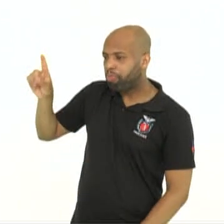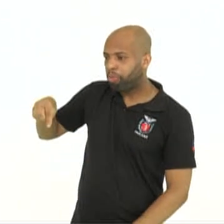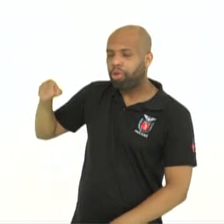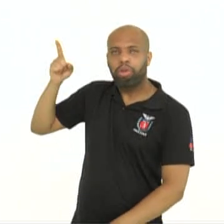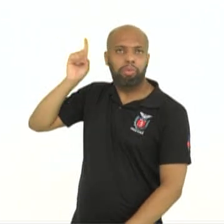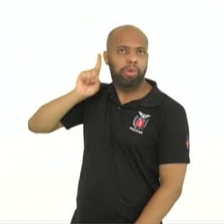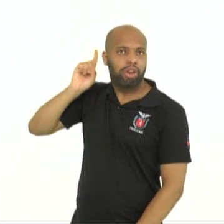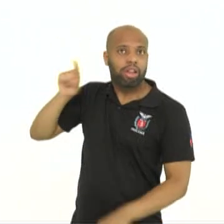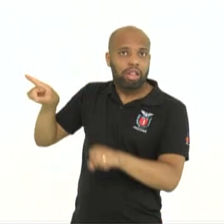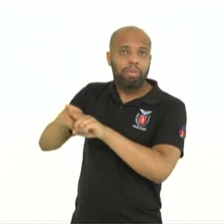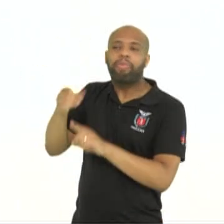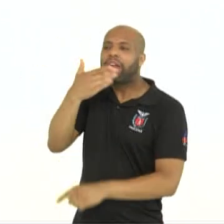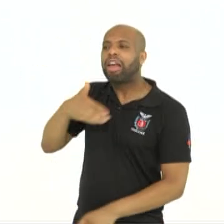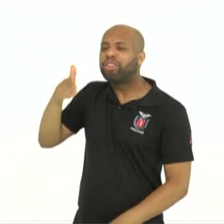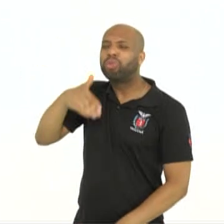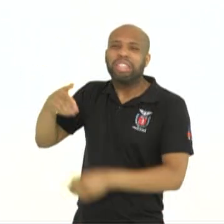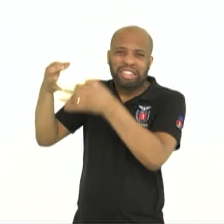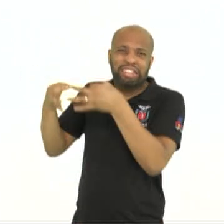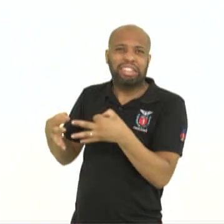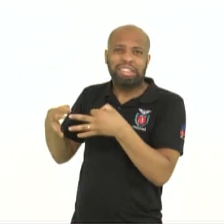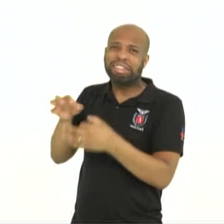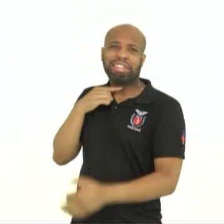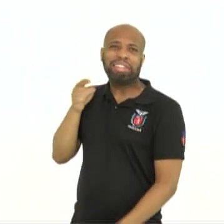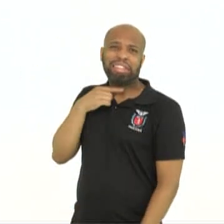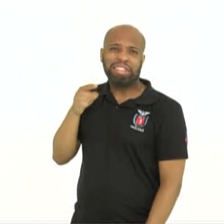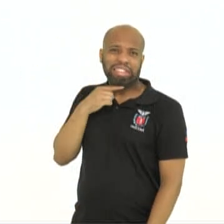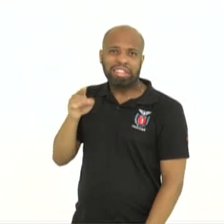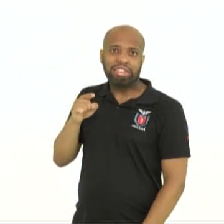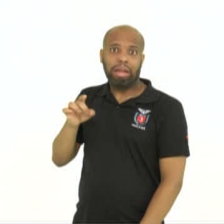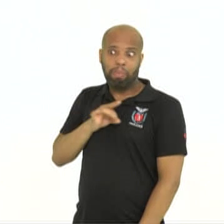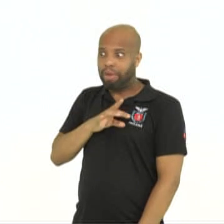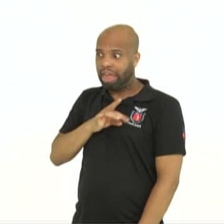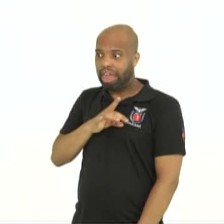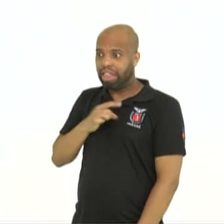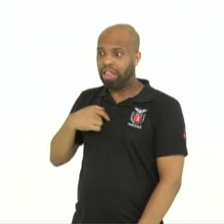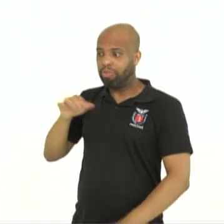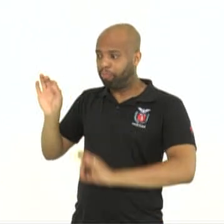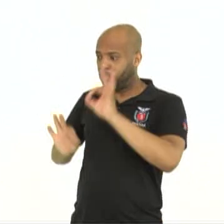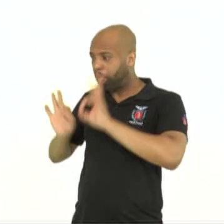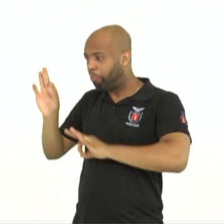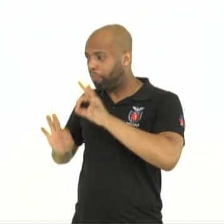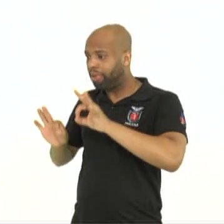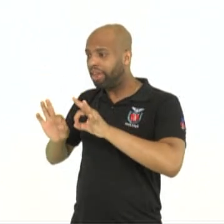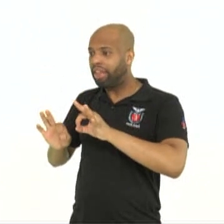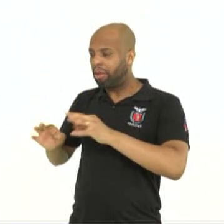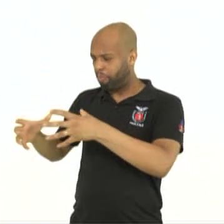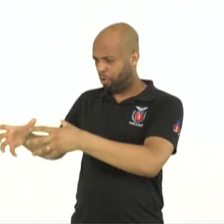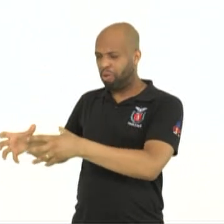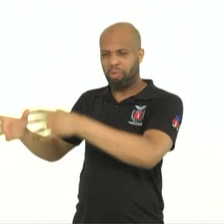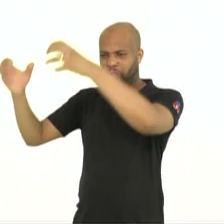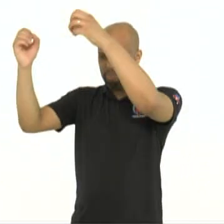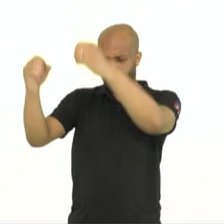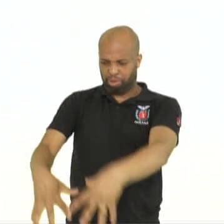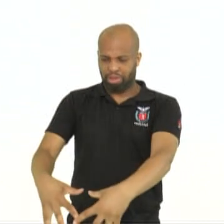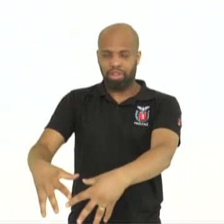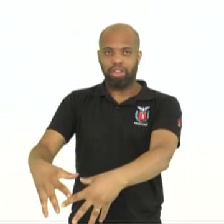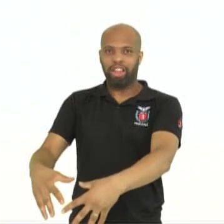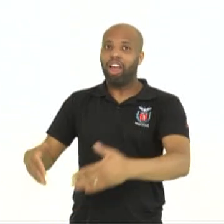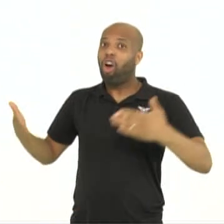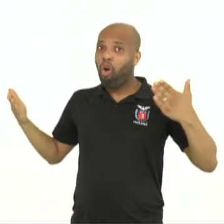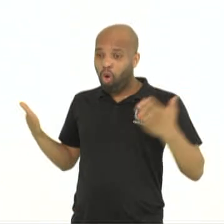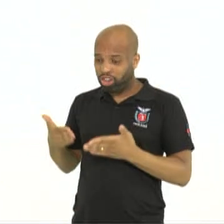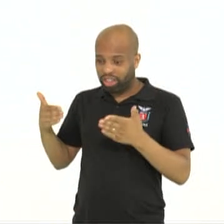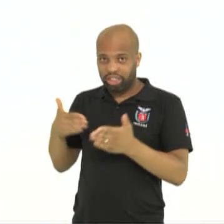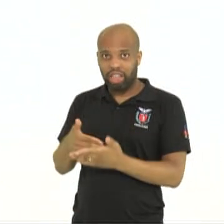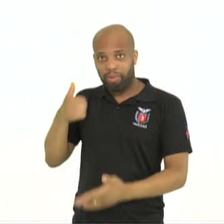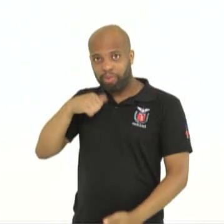açúcar. Não deu nada certo. Com medo, eu arrumei tudo, joguei o bolo fora e até hoje minha